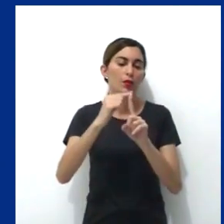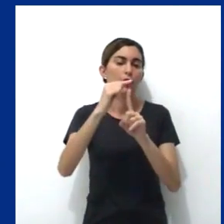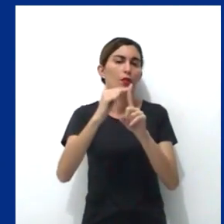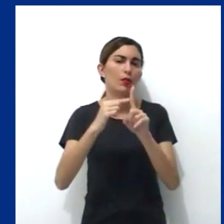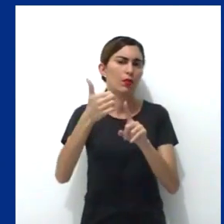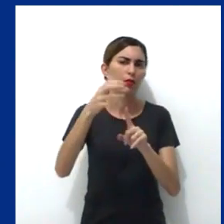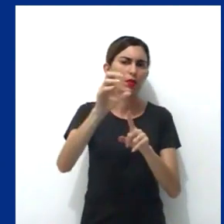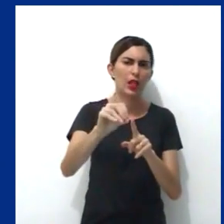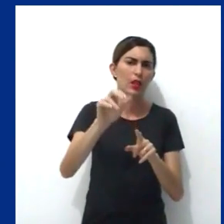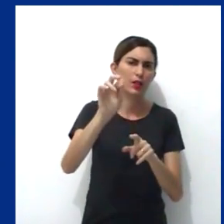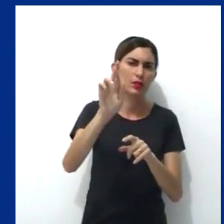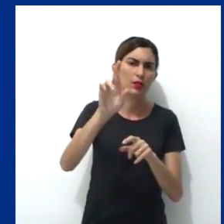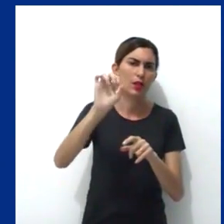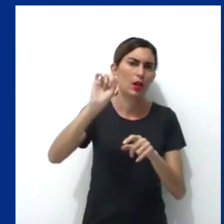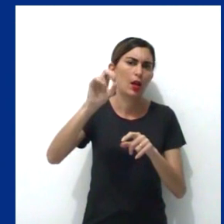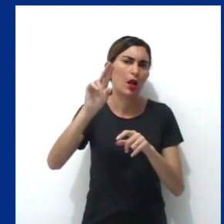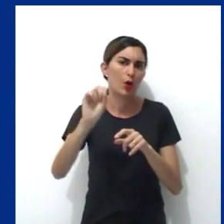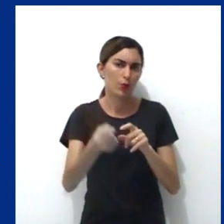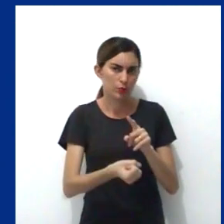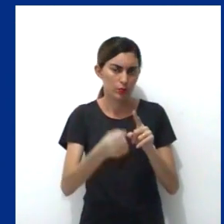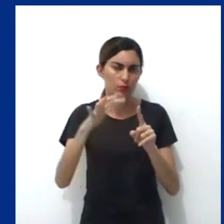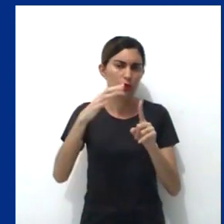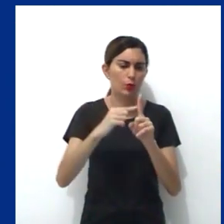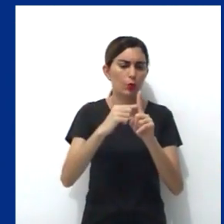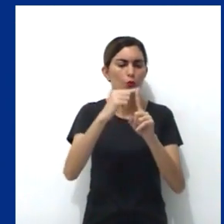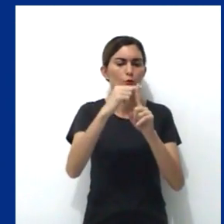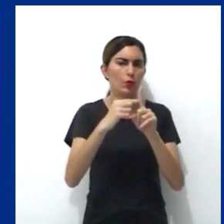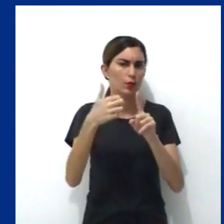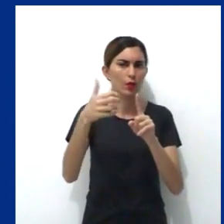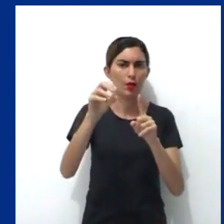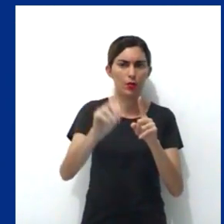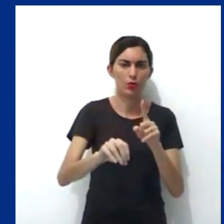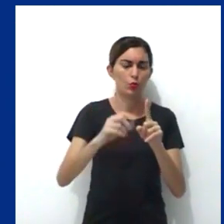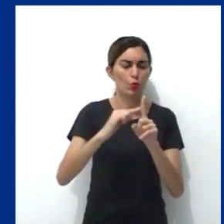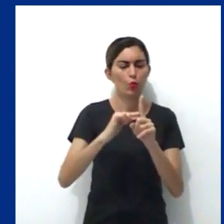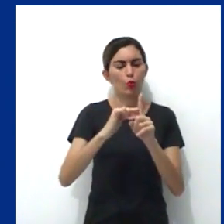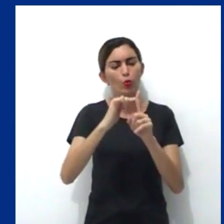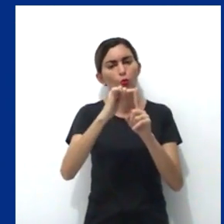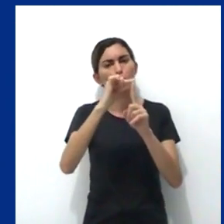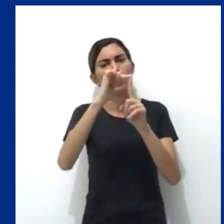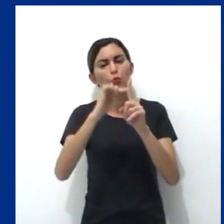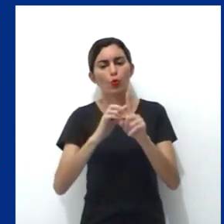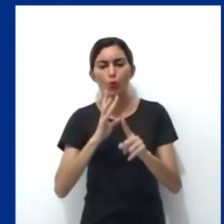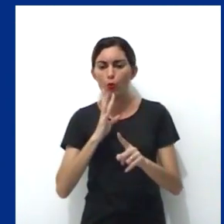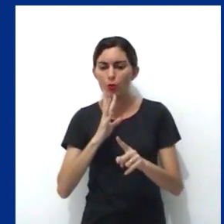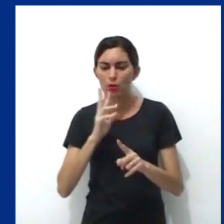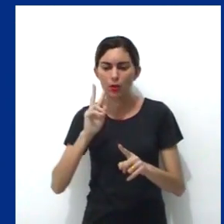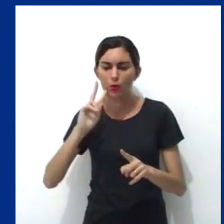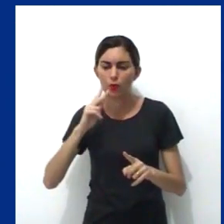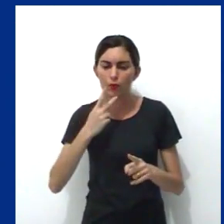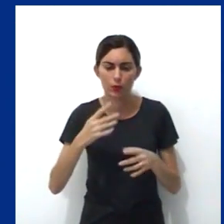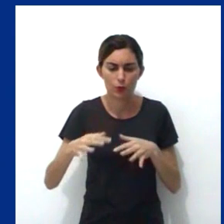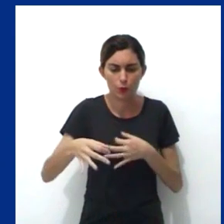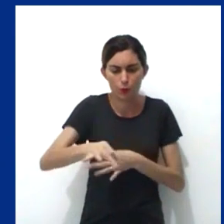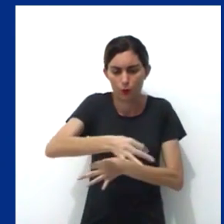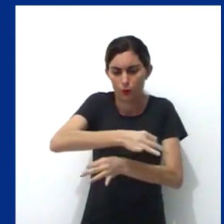que está representada na cor em azul. Veja lá no termômetro de que ponto, de que